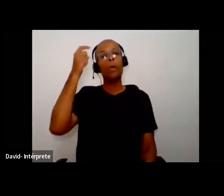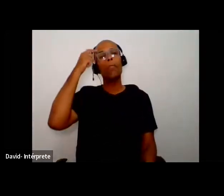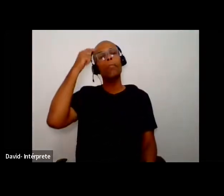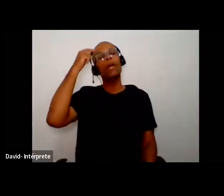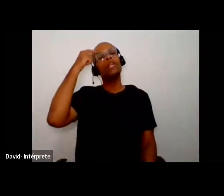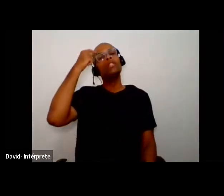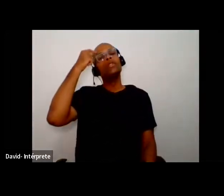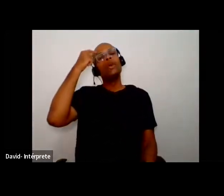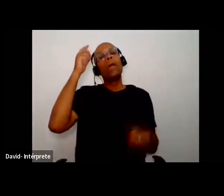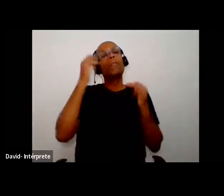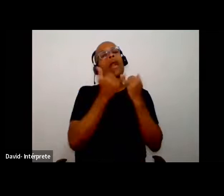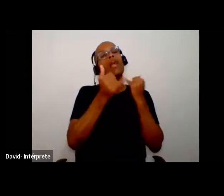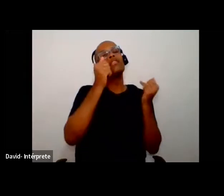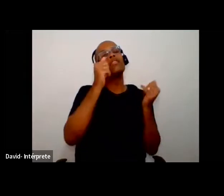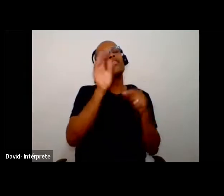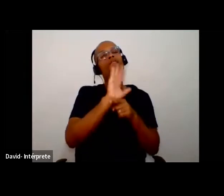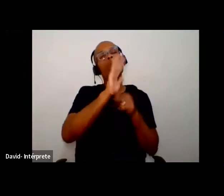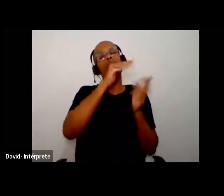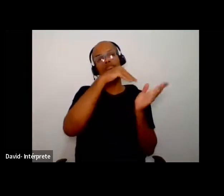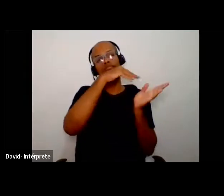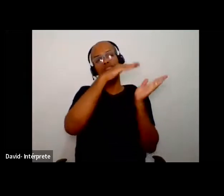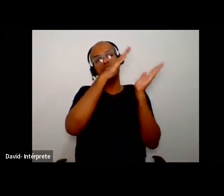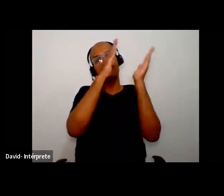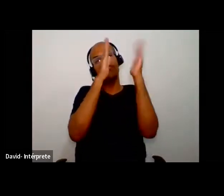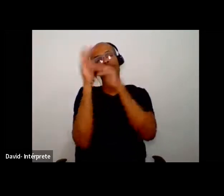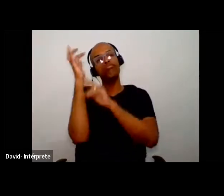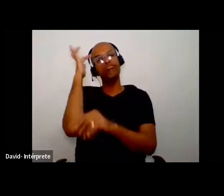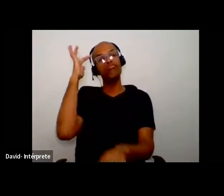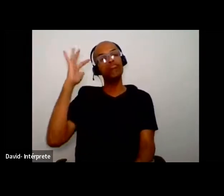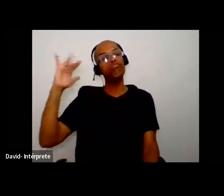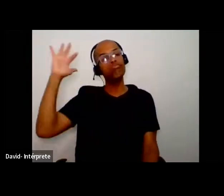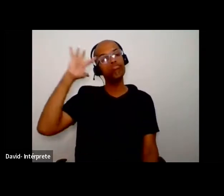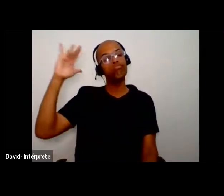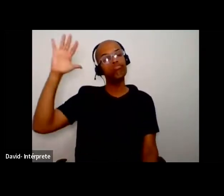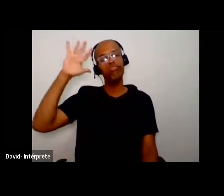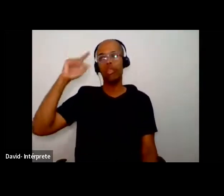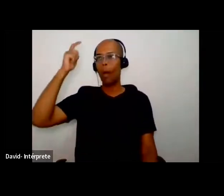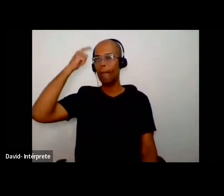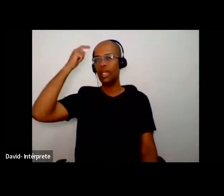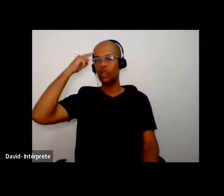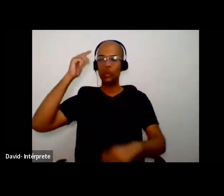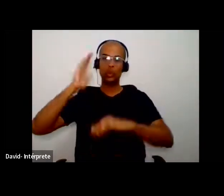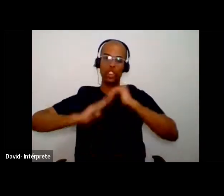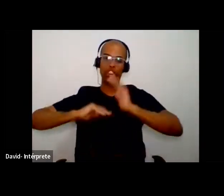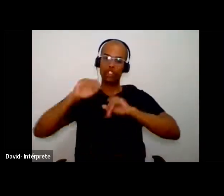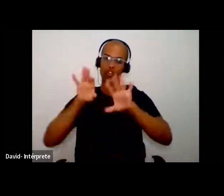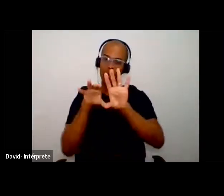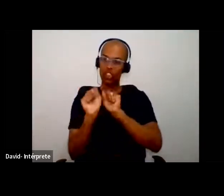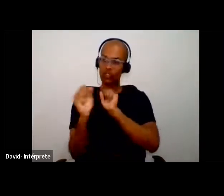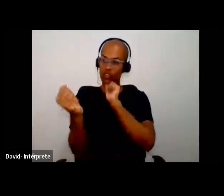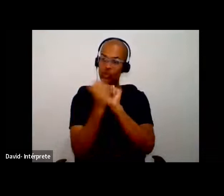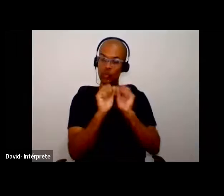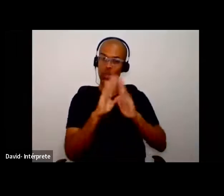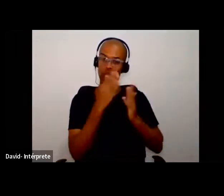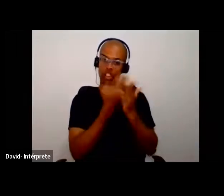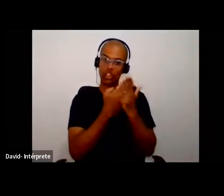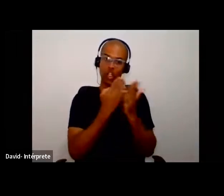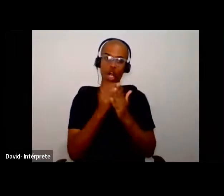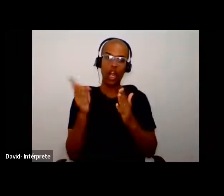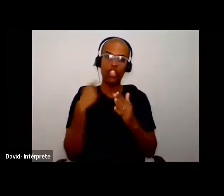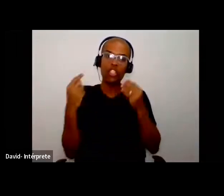fico pensando que junto com as escolas, nessas atividades formativas, nós pudemos vivenciar aquilo que